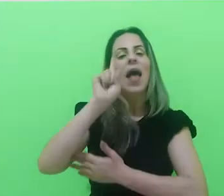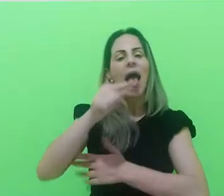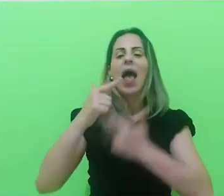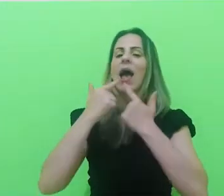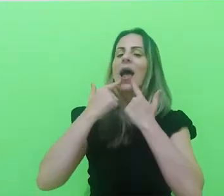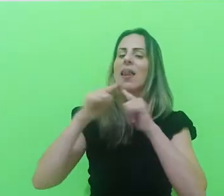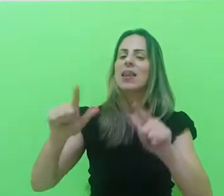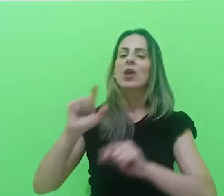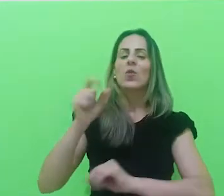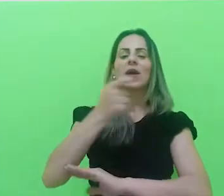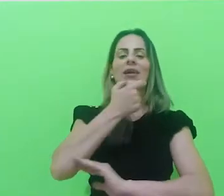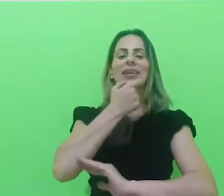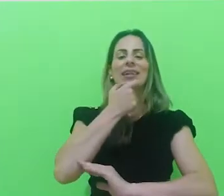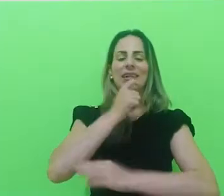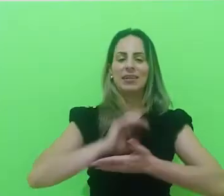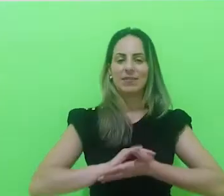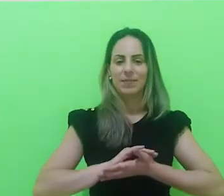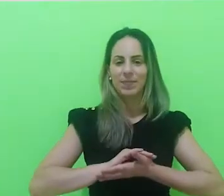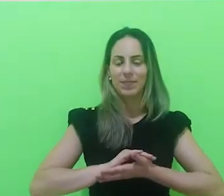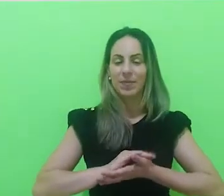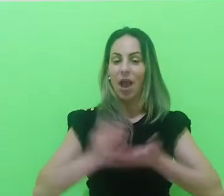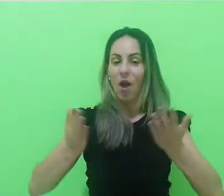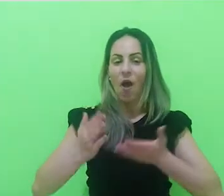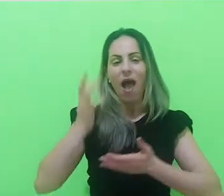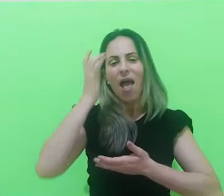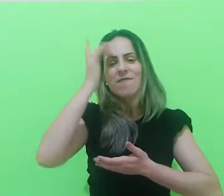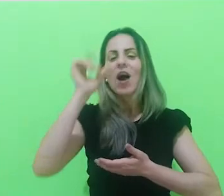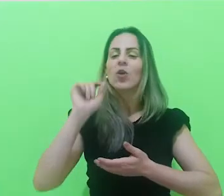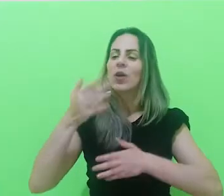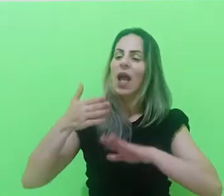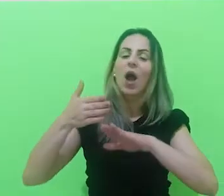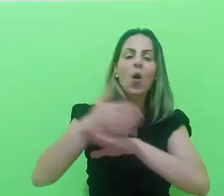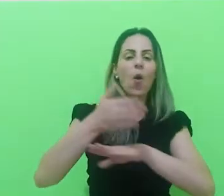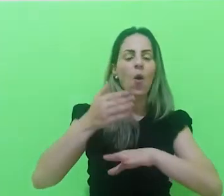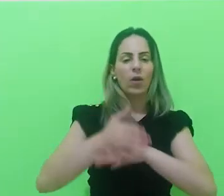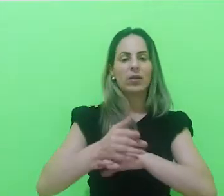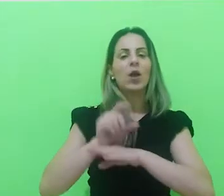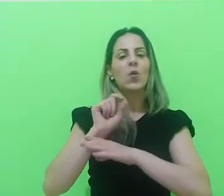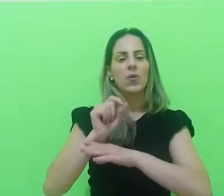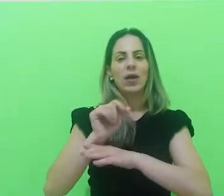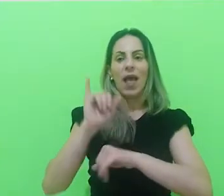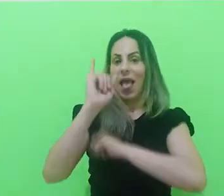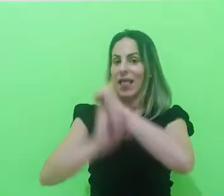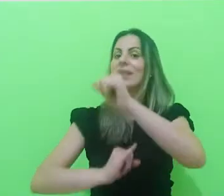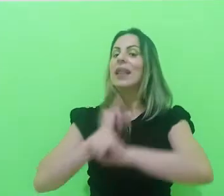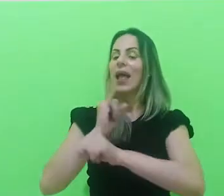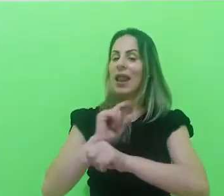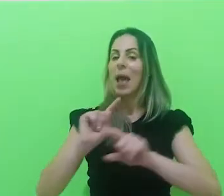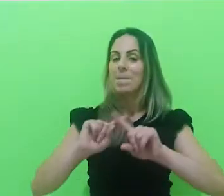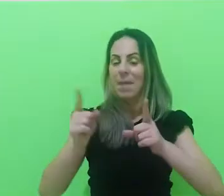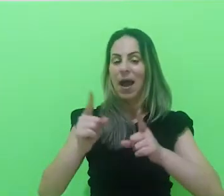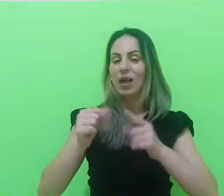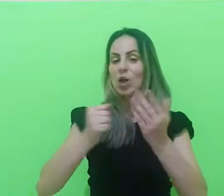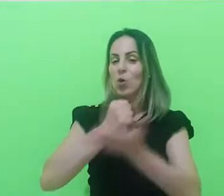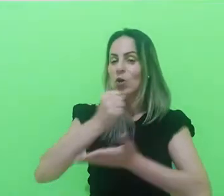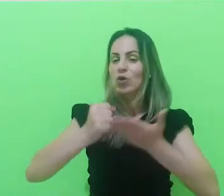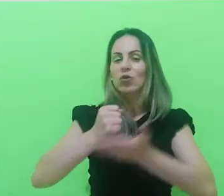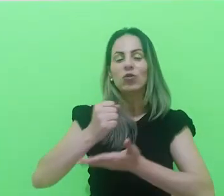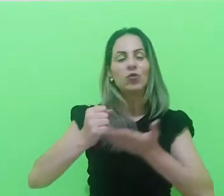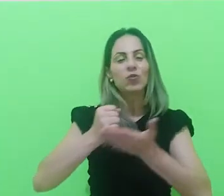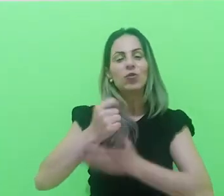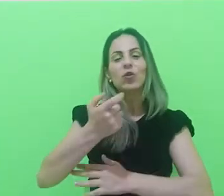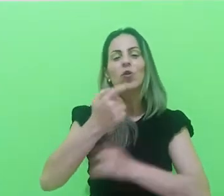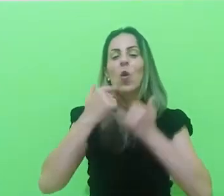inglês. Hoje fica muito fácil você conseguir acesso a uma startup pela internet, mas o idioma básico para isso